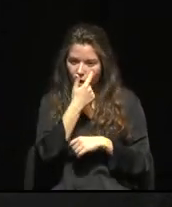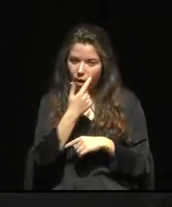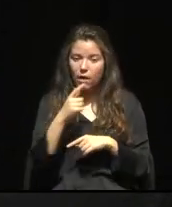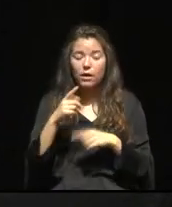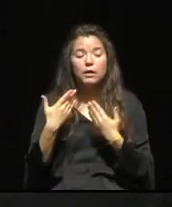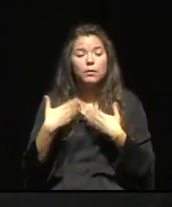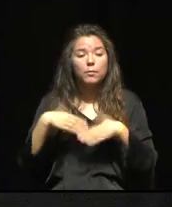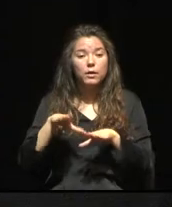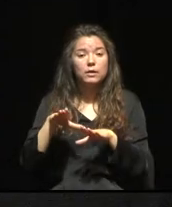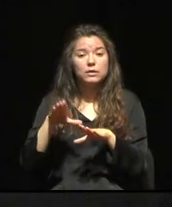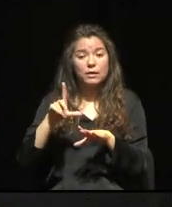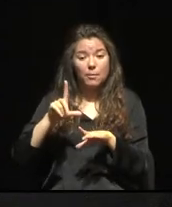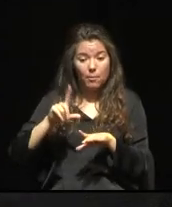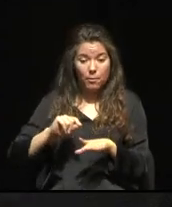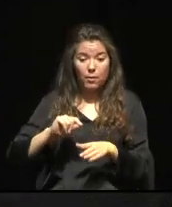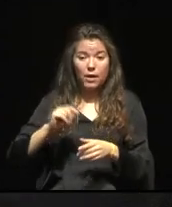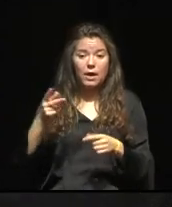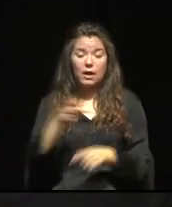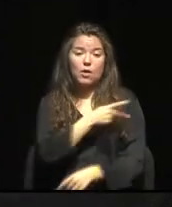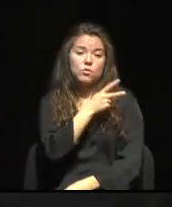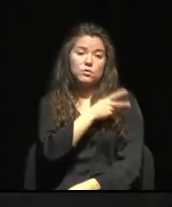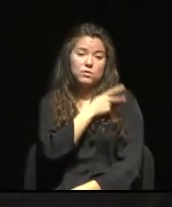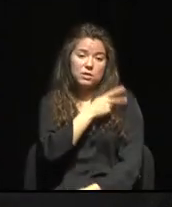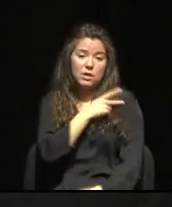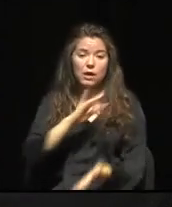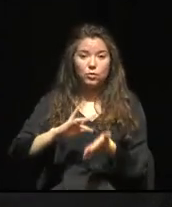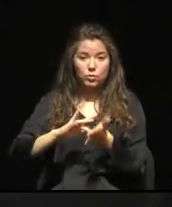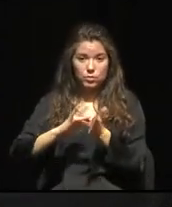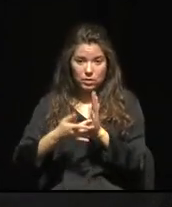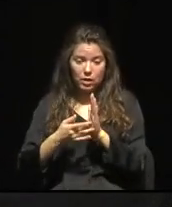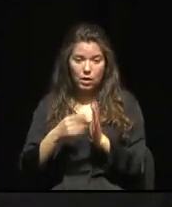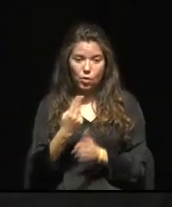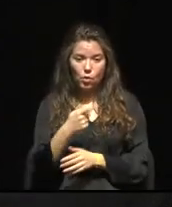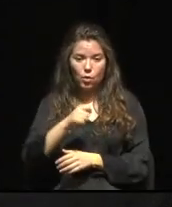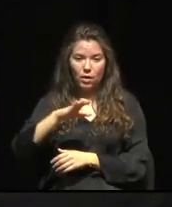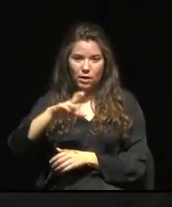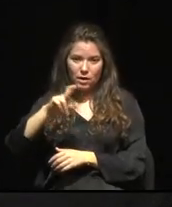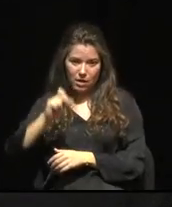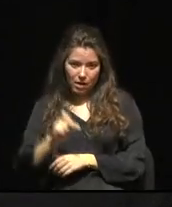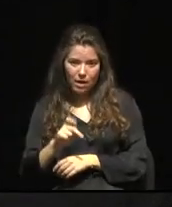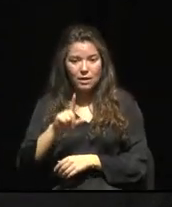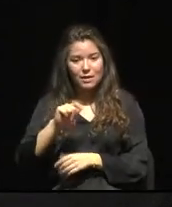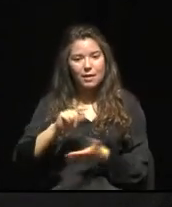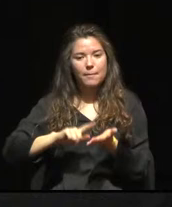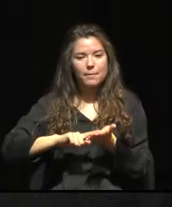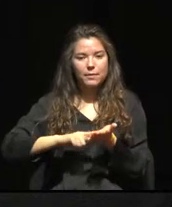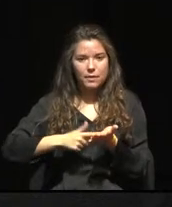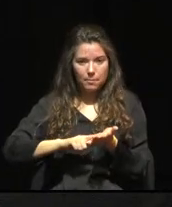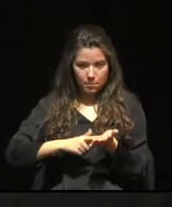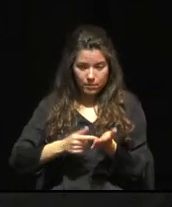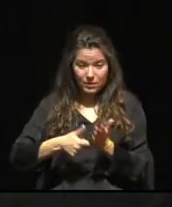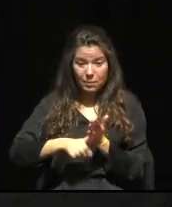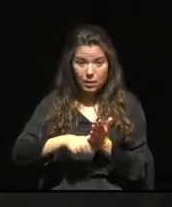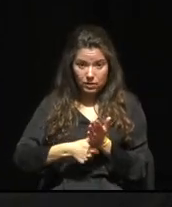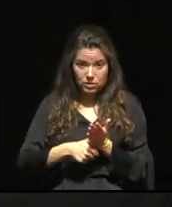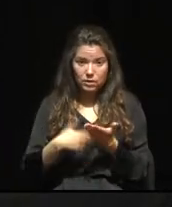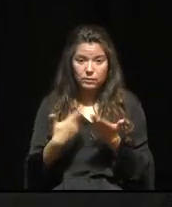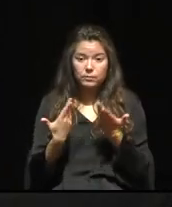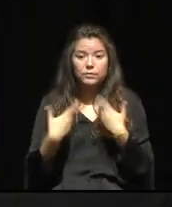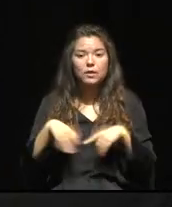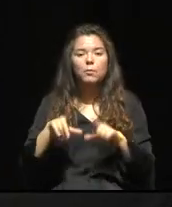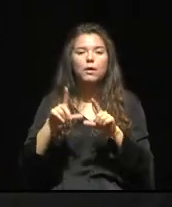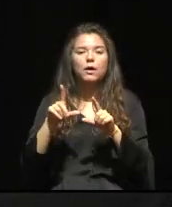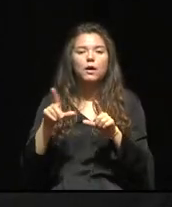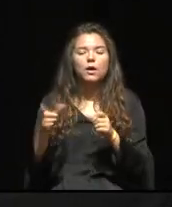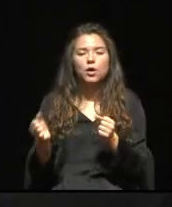academia internacional de letras do Brasil e pela ecrea Very Special Arts International da Bélgica foi ainda congratulado nos jogos